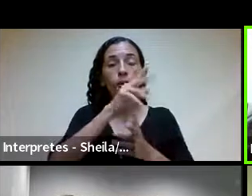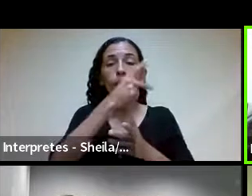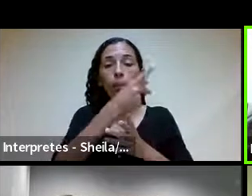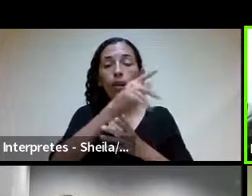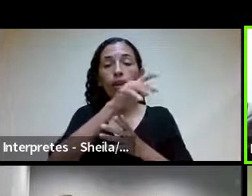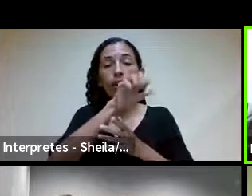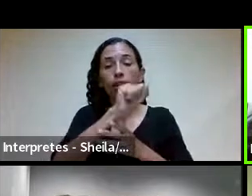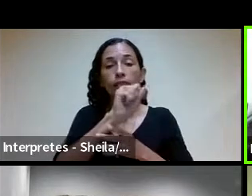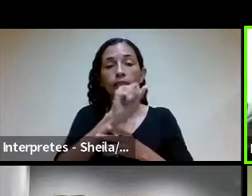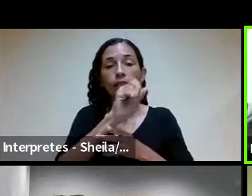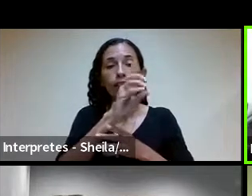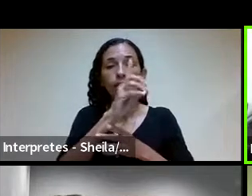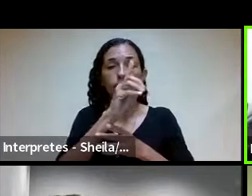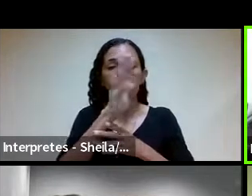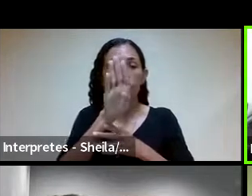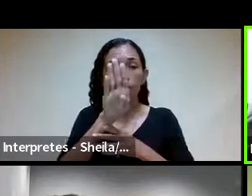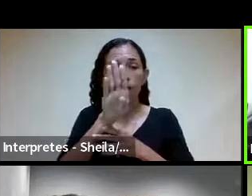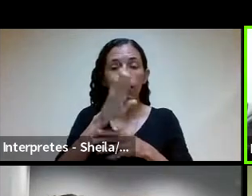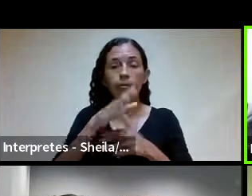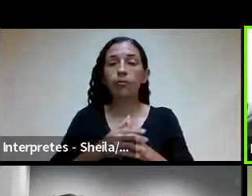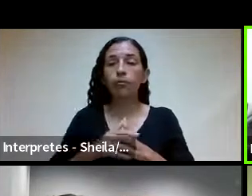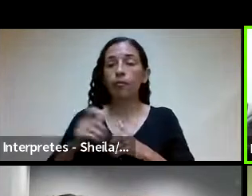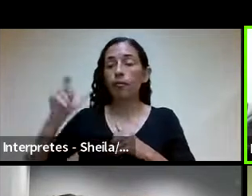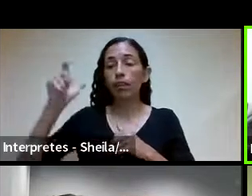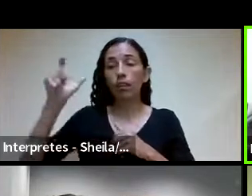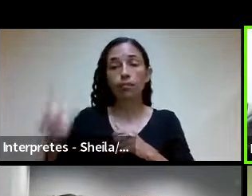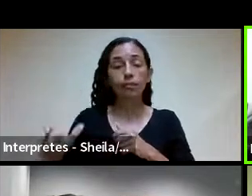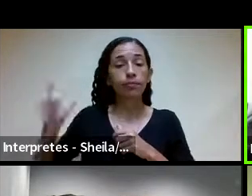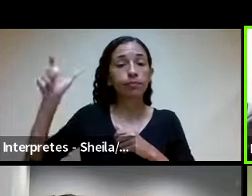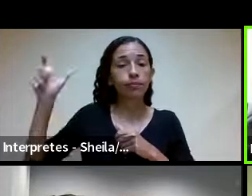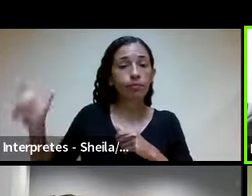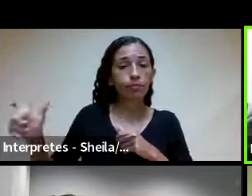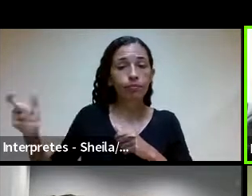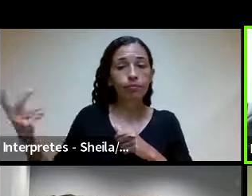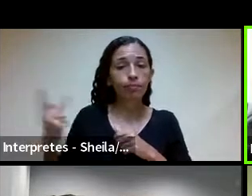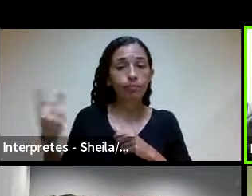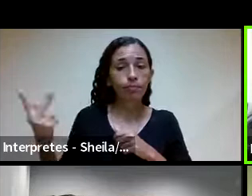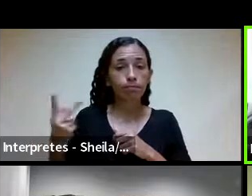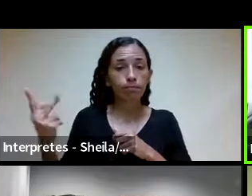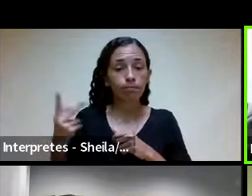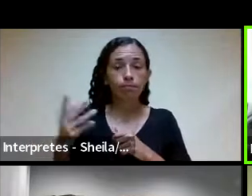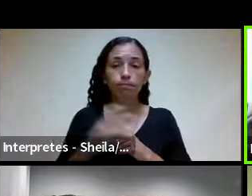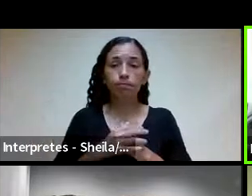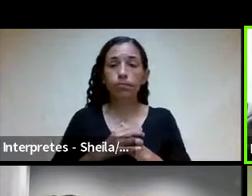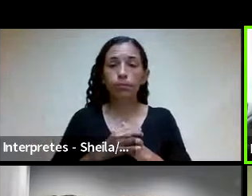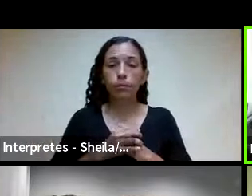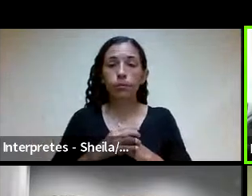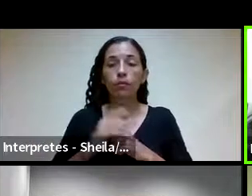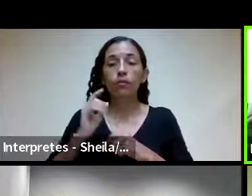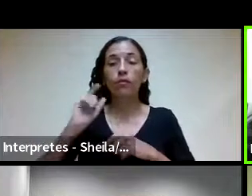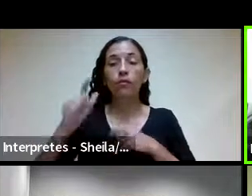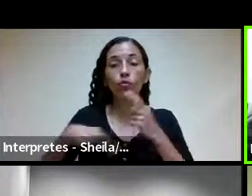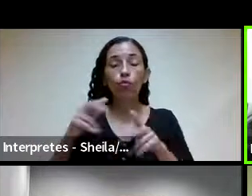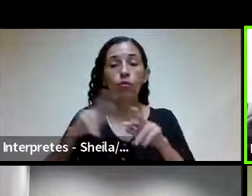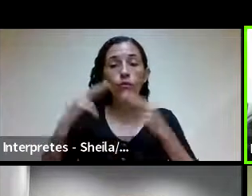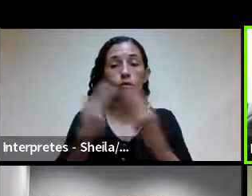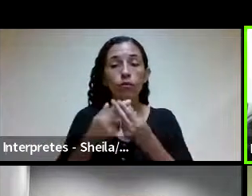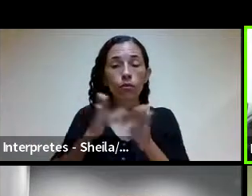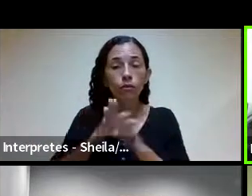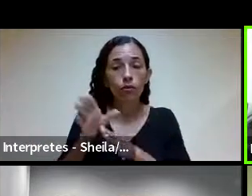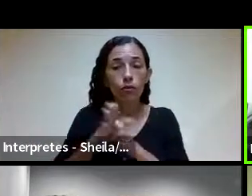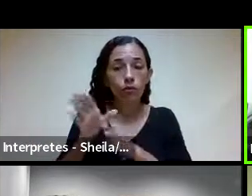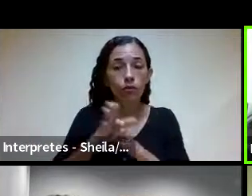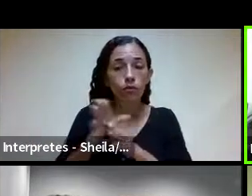candidaturas das horas recorridas, Francisca das Chagas e Maria Gilda. Após a instrução desenvolvida, a magistrada de primeiro grau rejeitou a